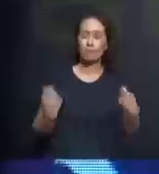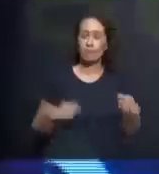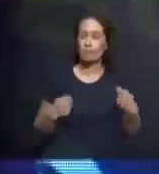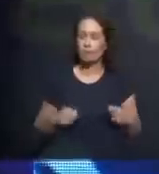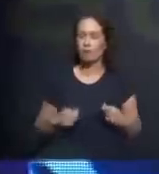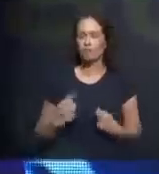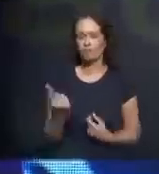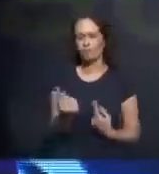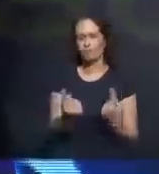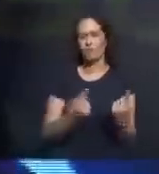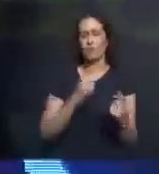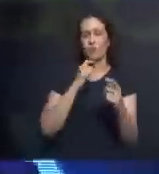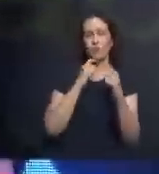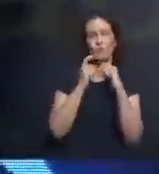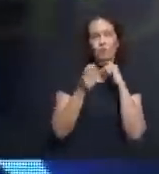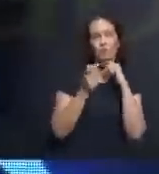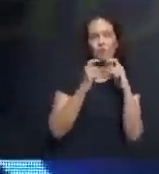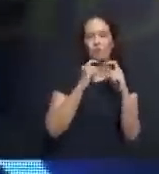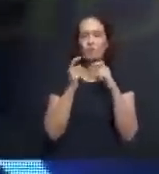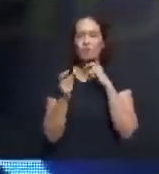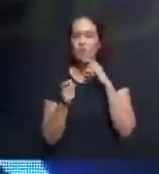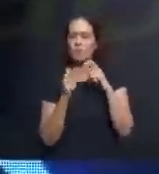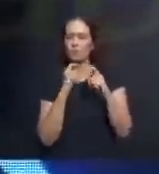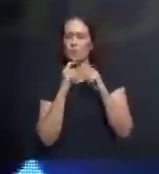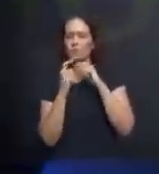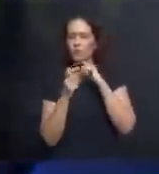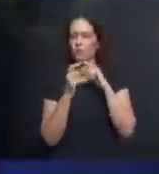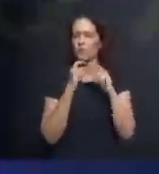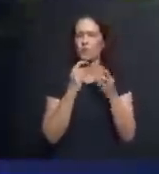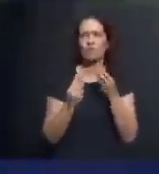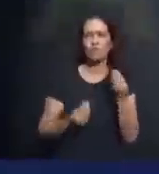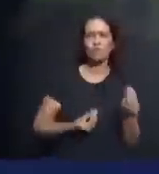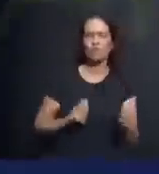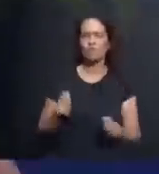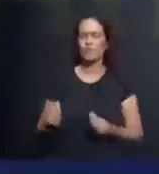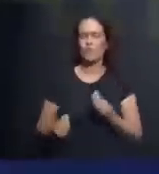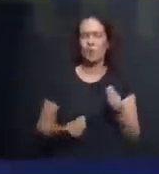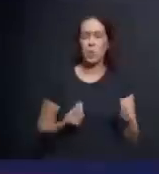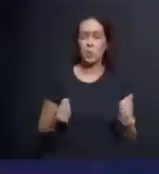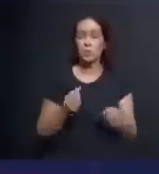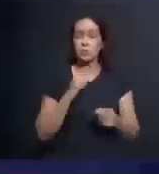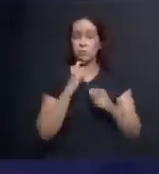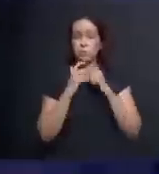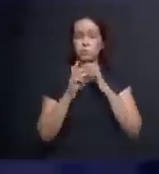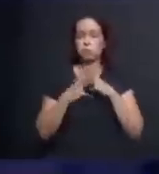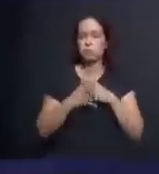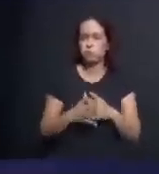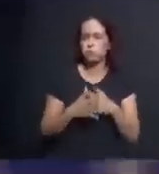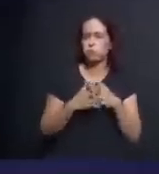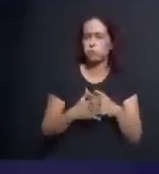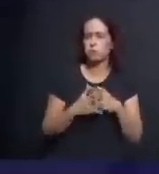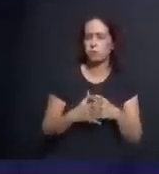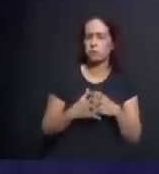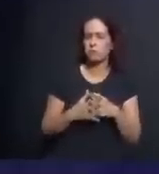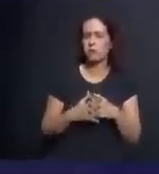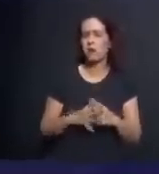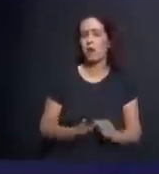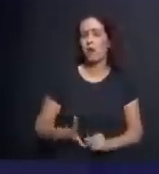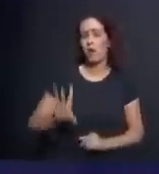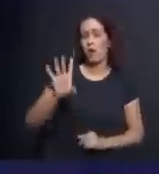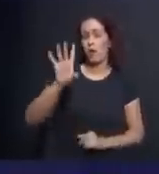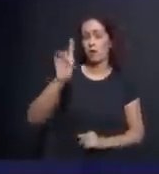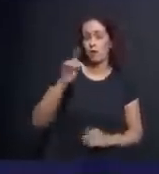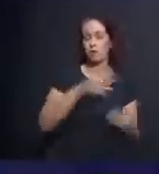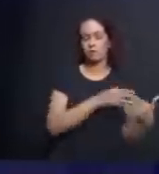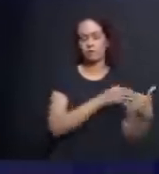dúvida, com muito questionamento, como ia ser aquilo, como seria. Depois Deus me apresentou pessoas como o